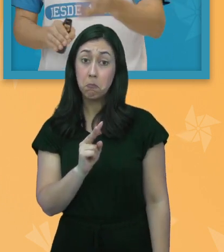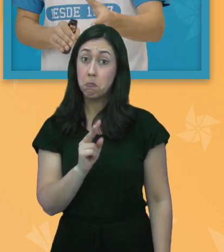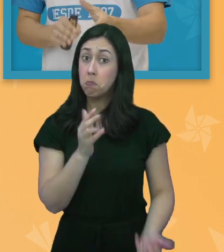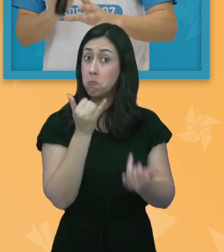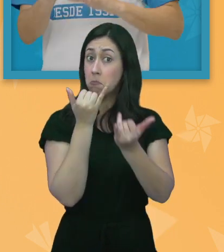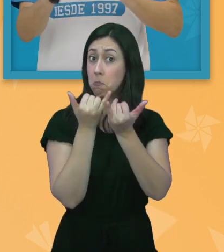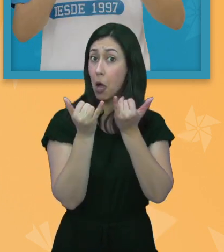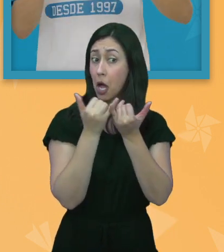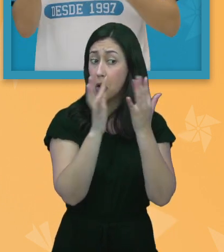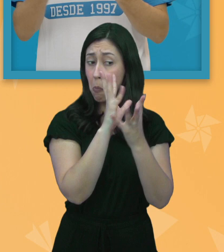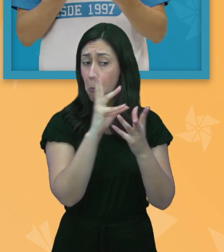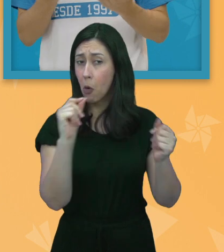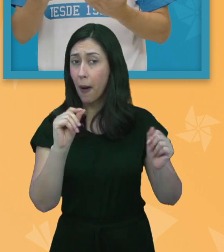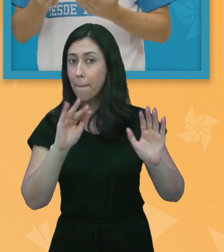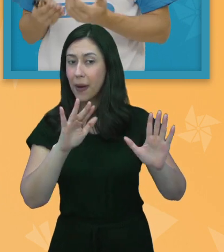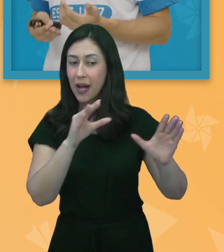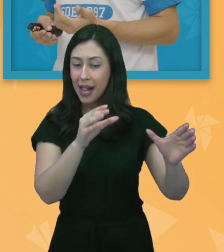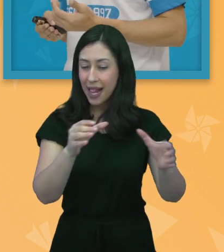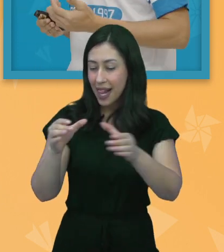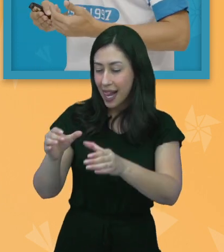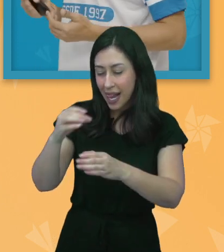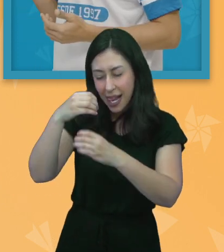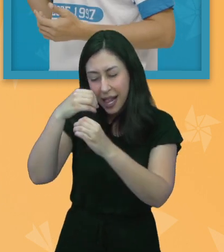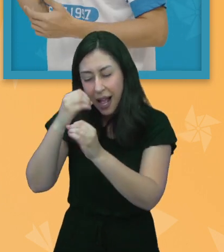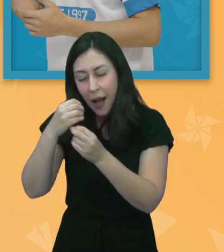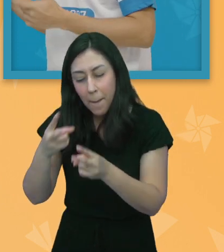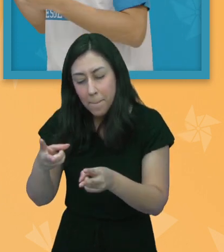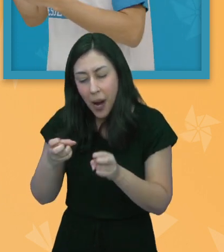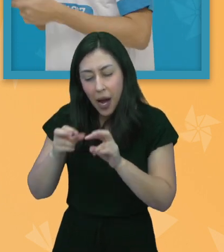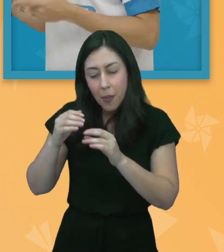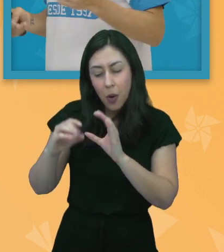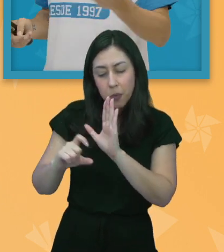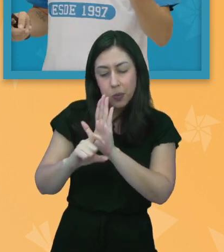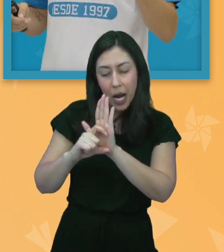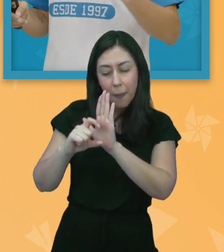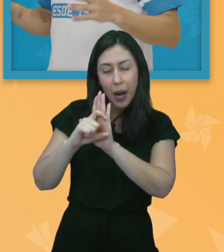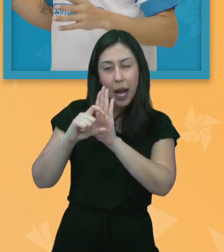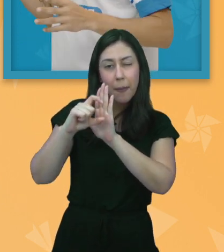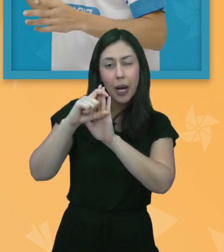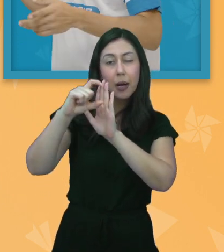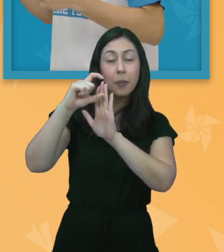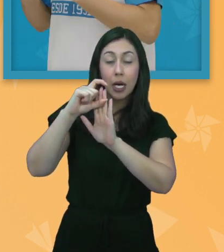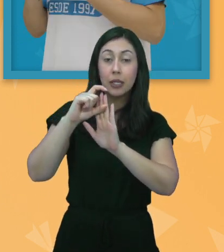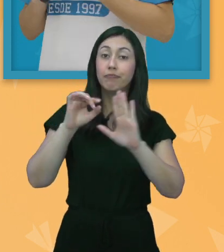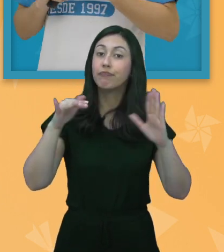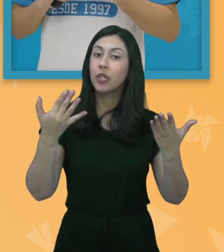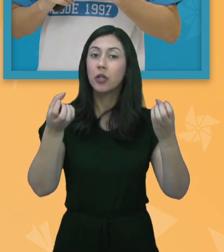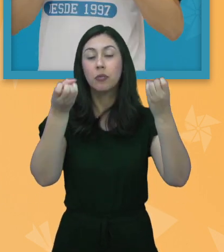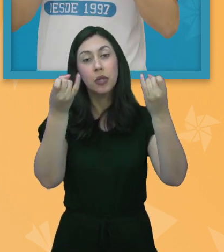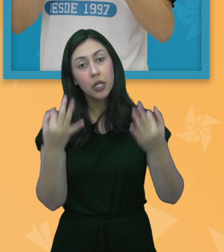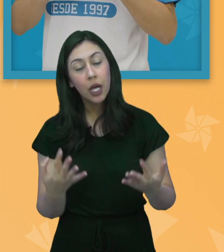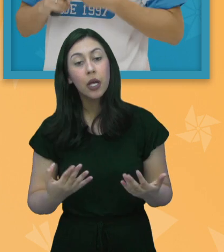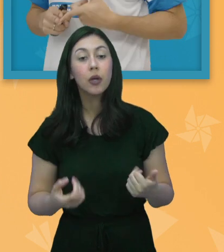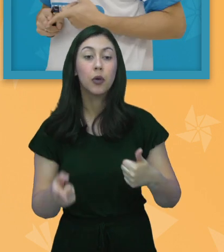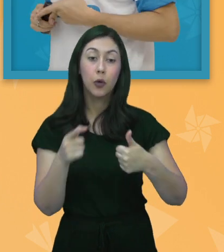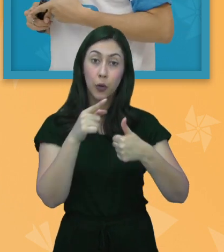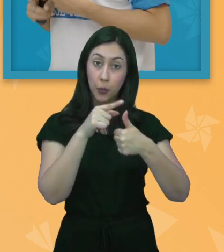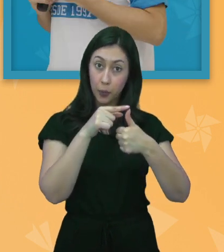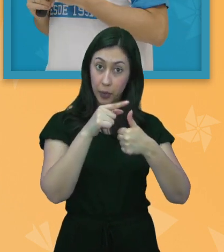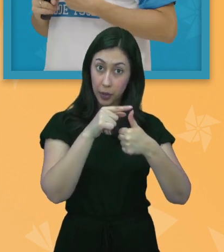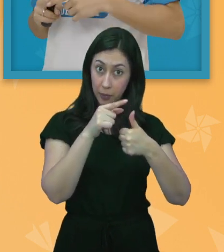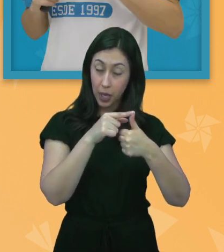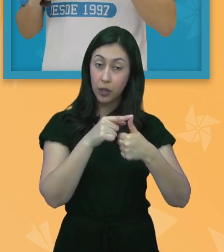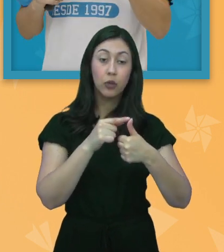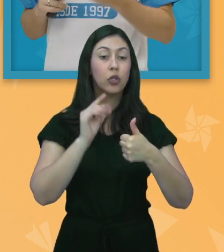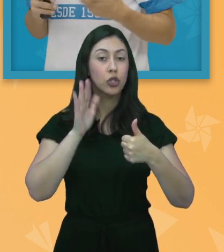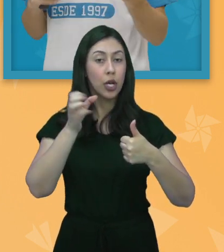você aponta um microscópio ali você consegue diferenciar as diversas fases. Então, como a gente debateu aqui, exemplo 1, gás carbônico